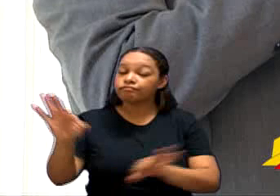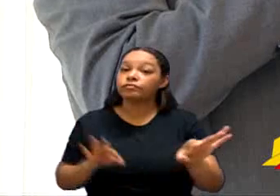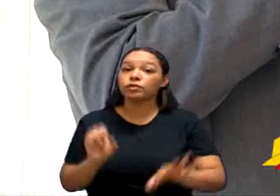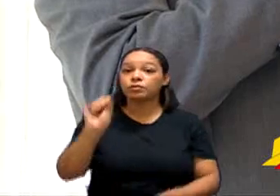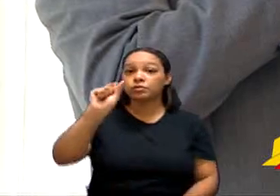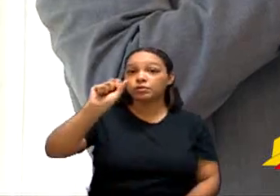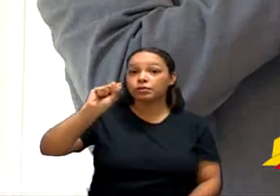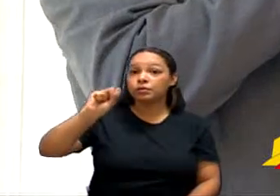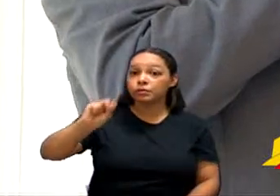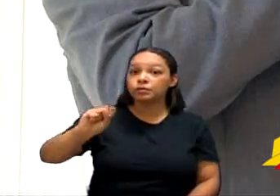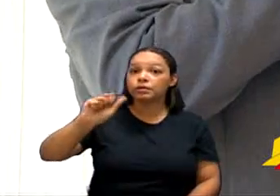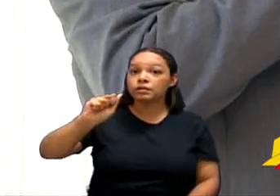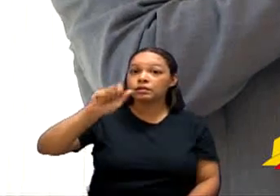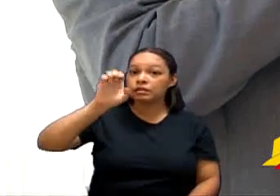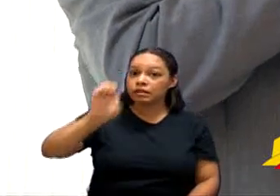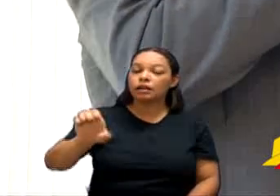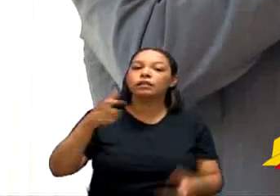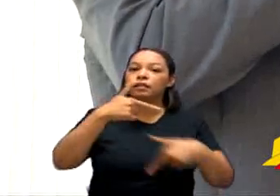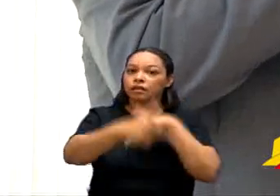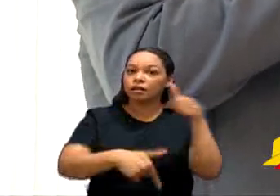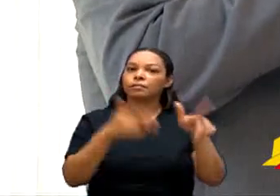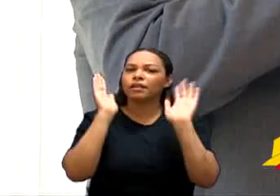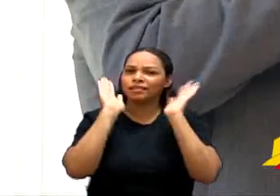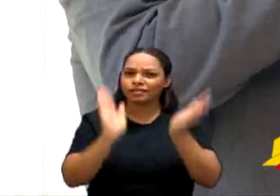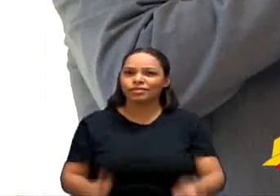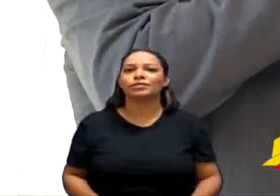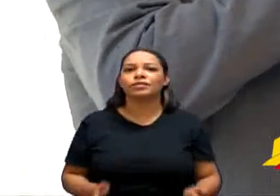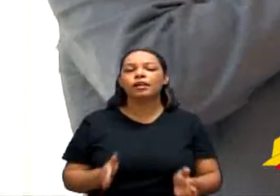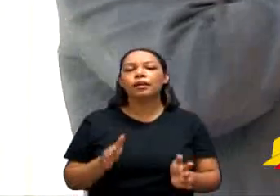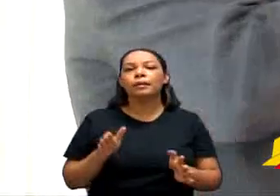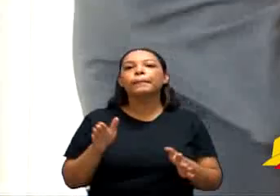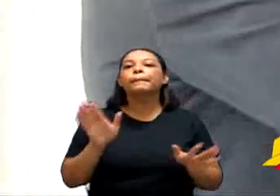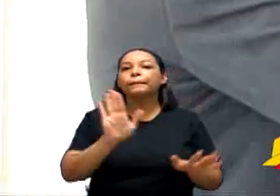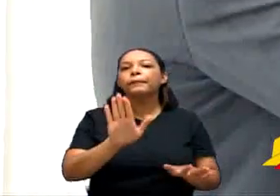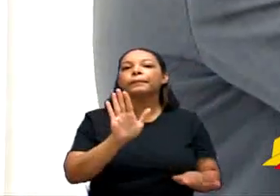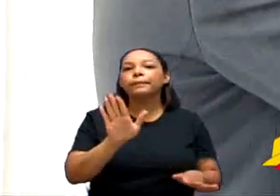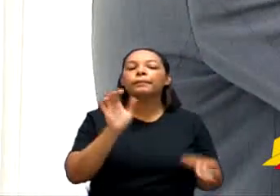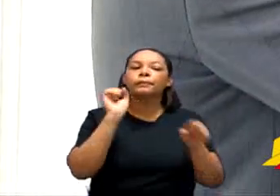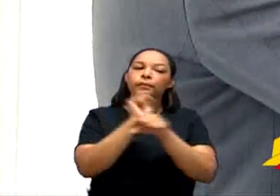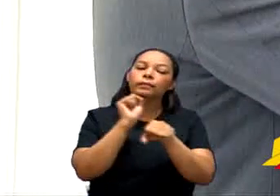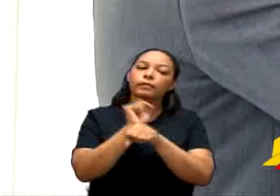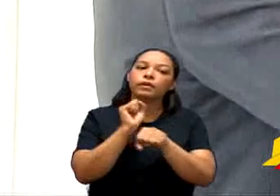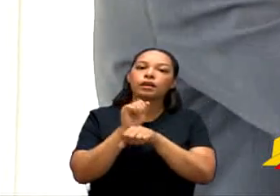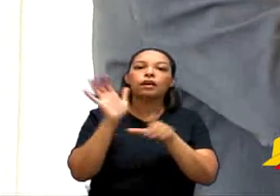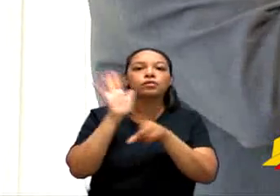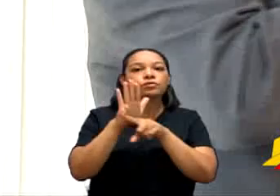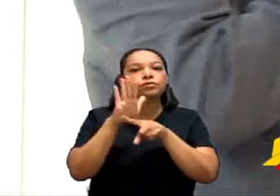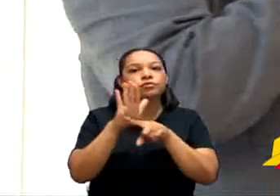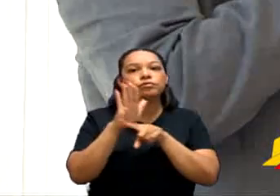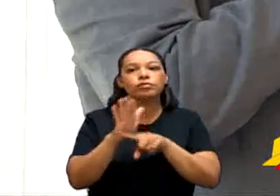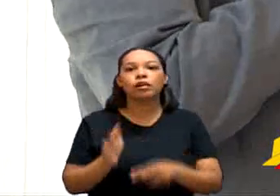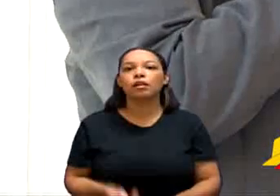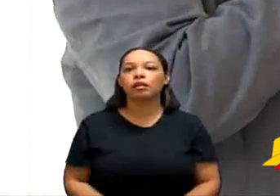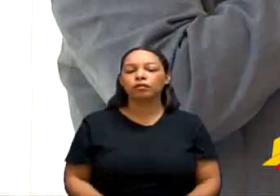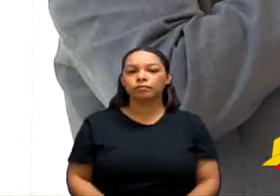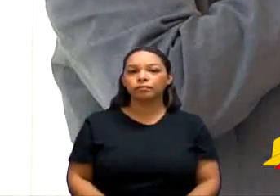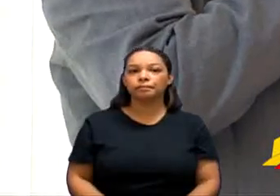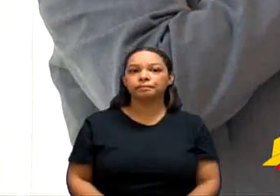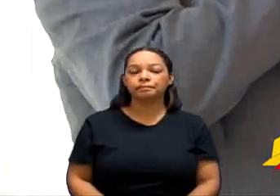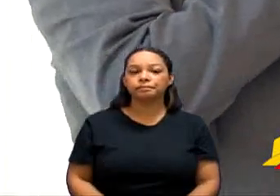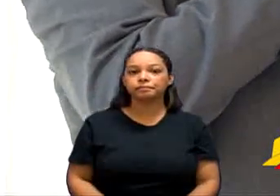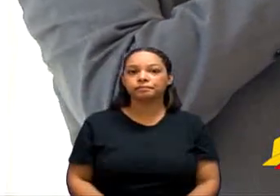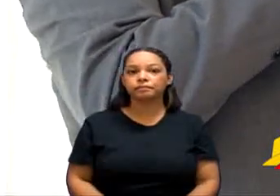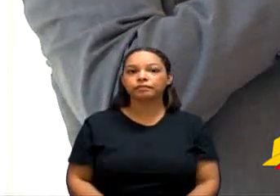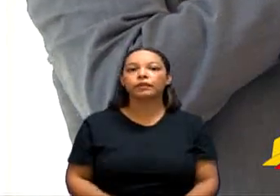vem trabalhando para minimizar essa situação, tanto da questão das algas quanto da